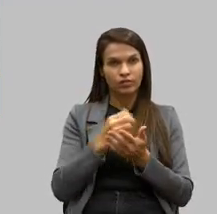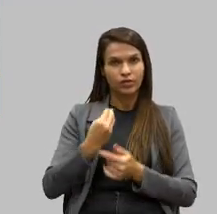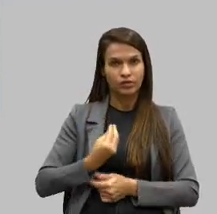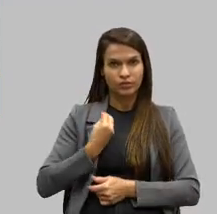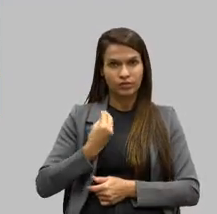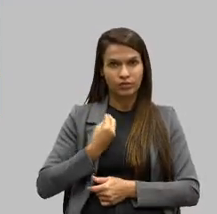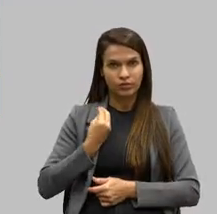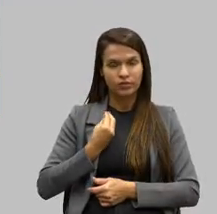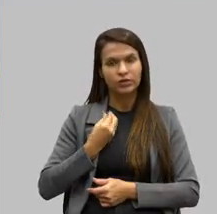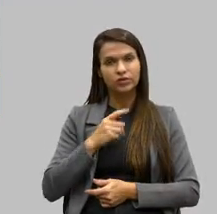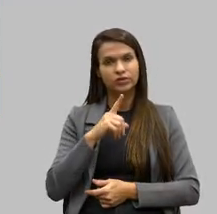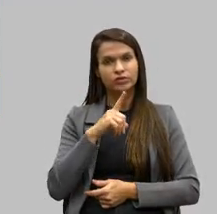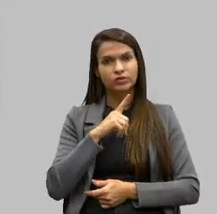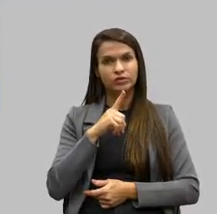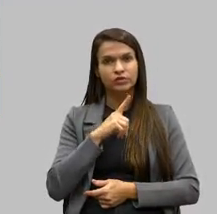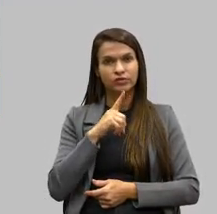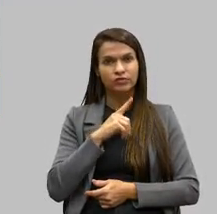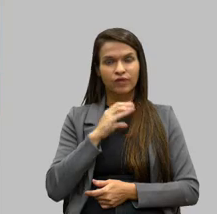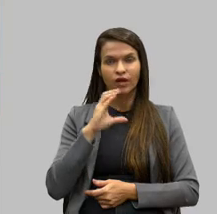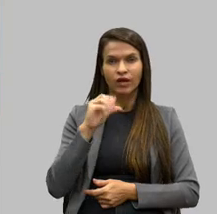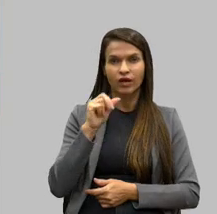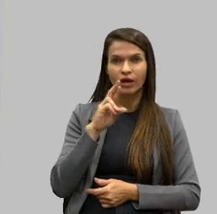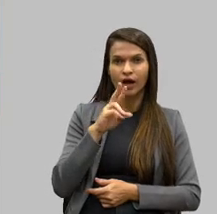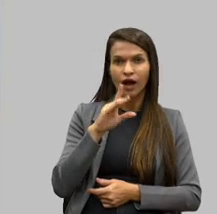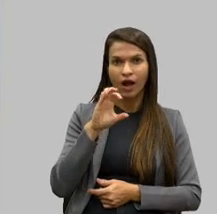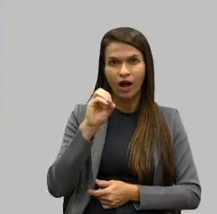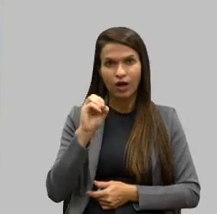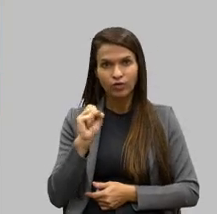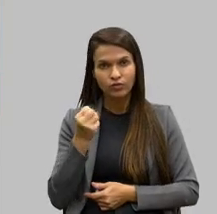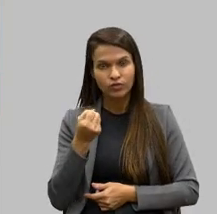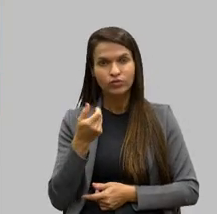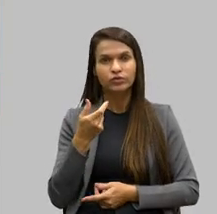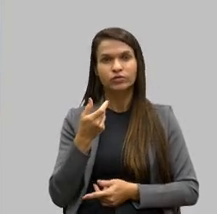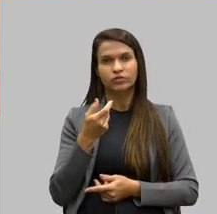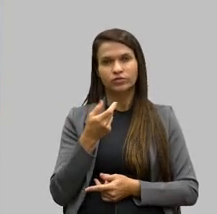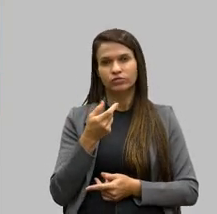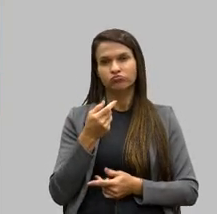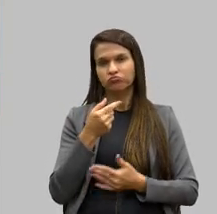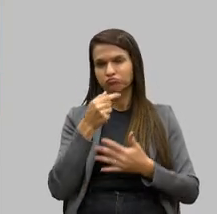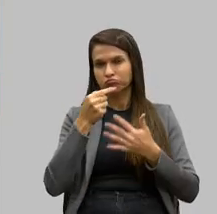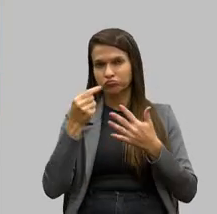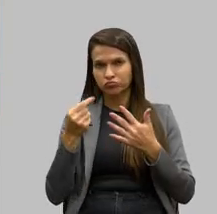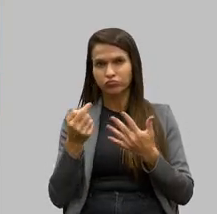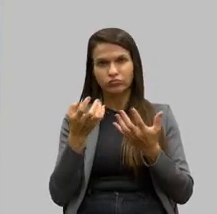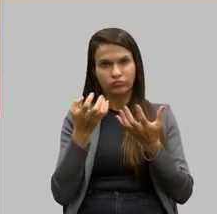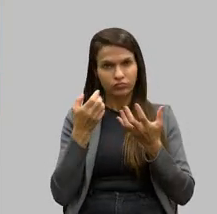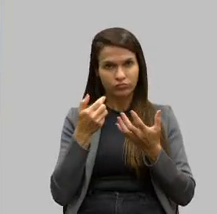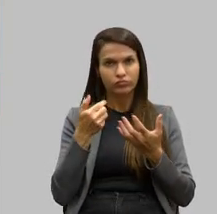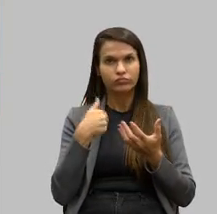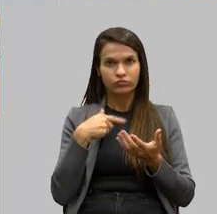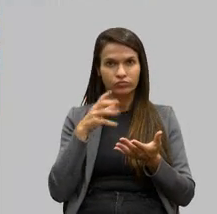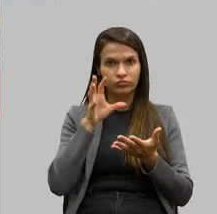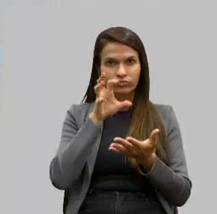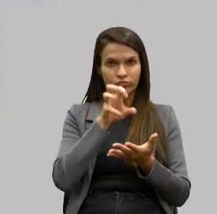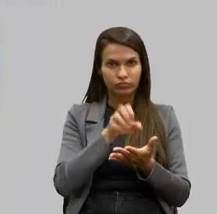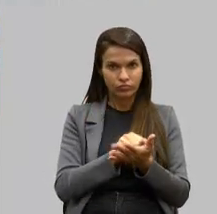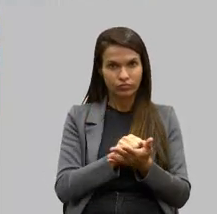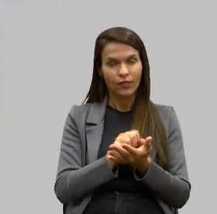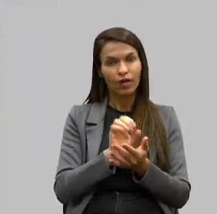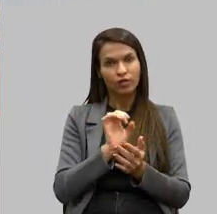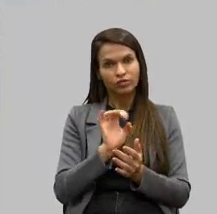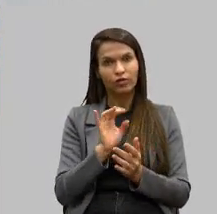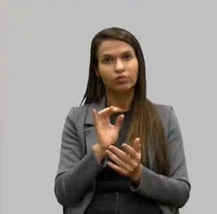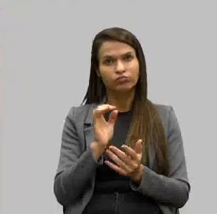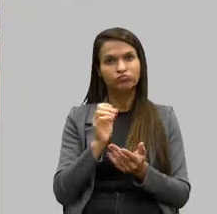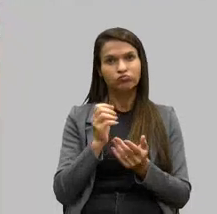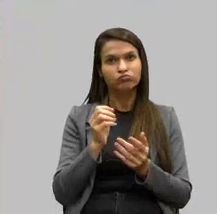E, se tiverem cargos comissionados, superintendentes que queiram que eu faça o registro, é só me dar por